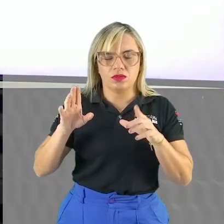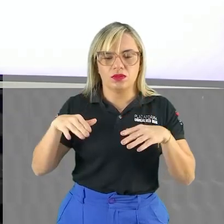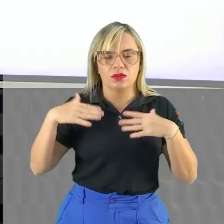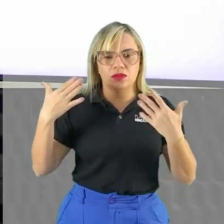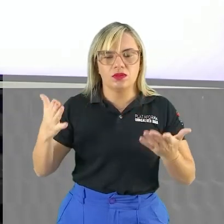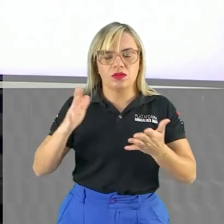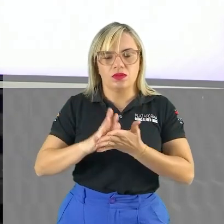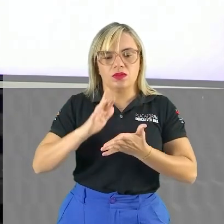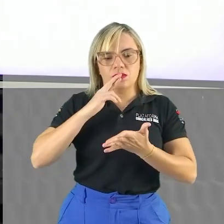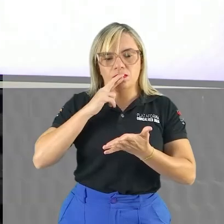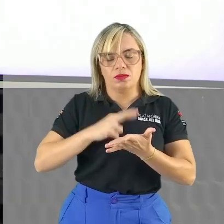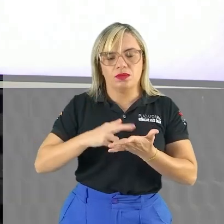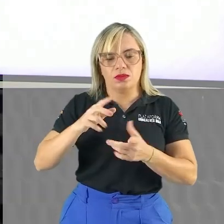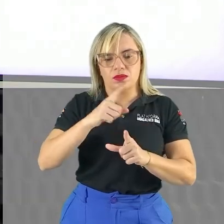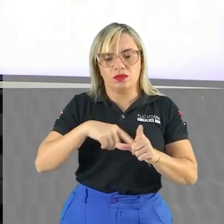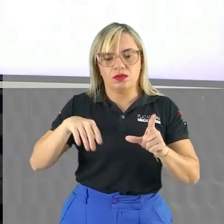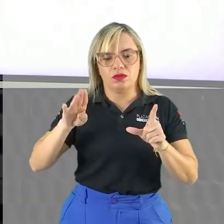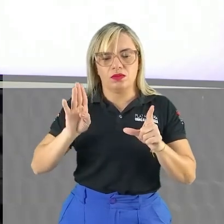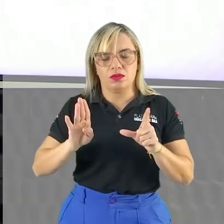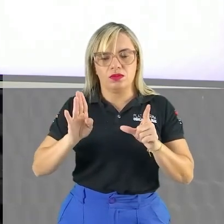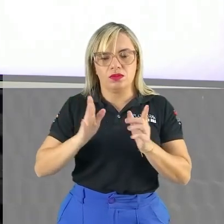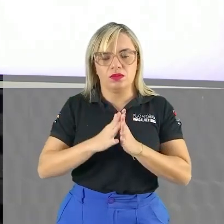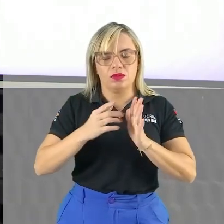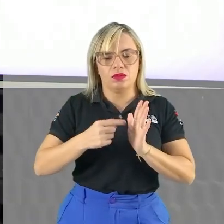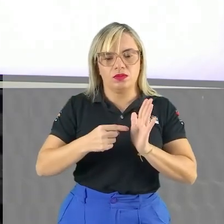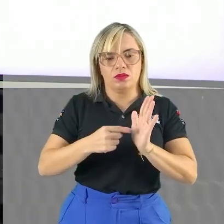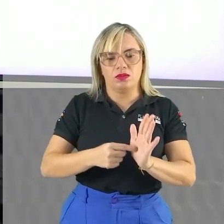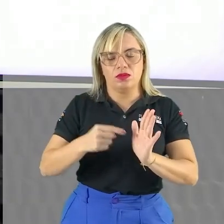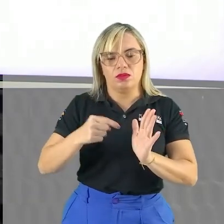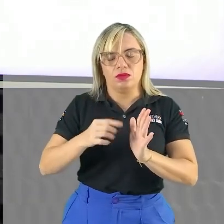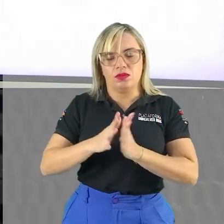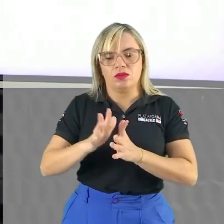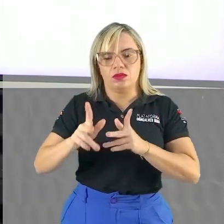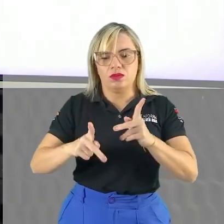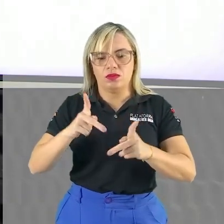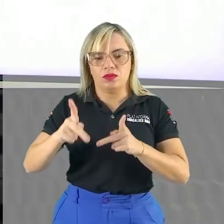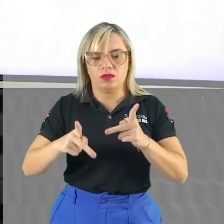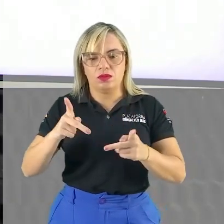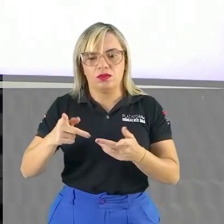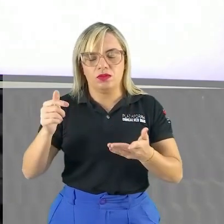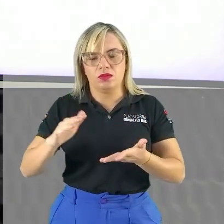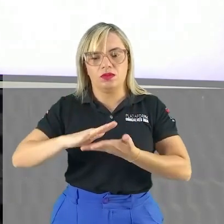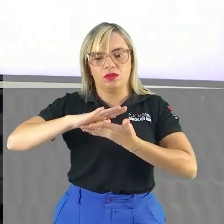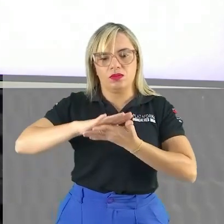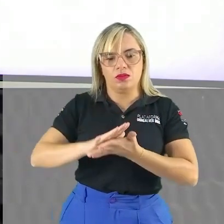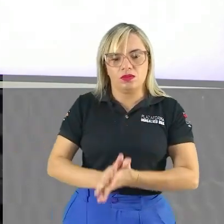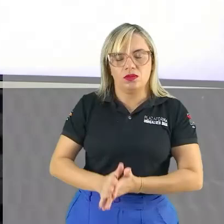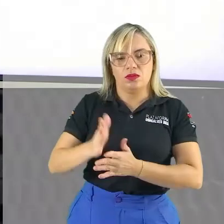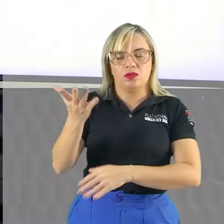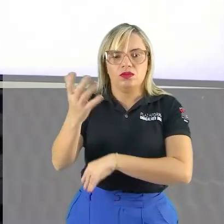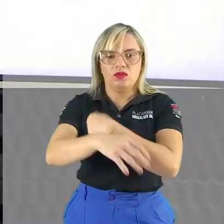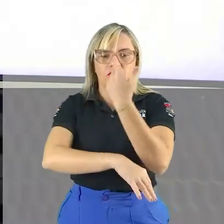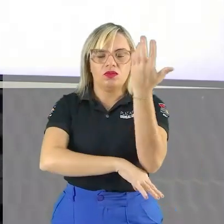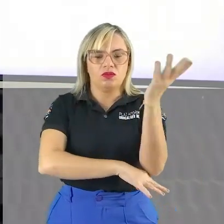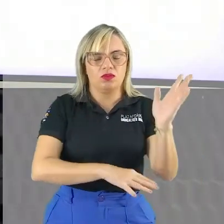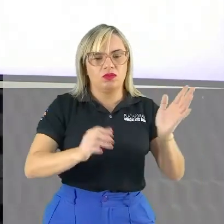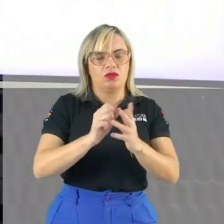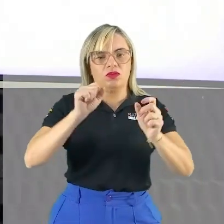Então, gente, a resposta certa dessa questão é a letra B. O modelo civilizatório que acarretou nos danos ambientais. Isso na minha fala ficou muito